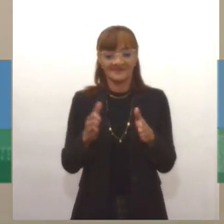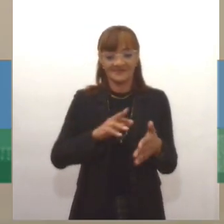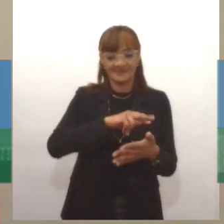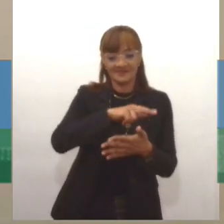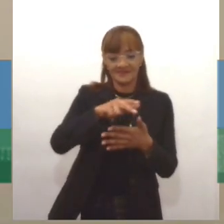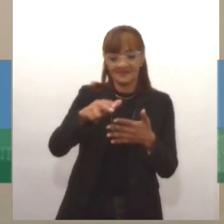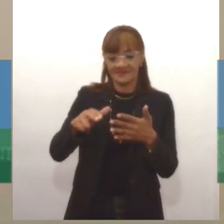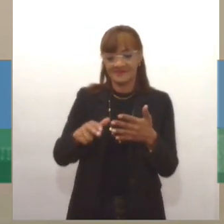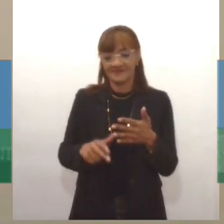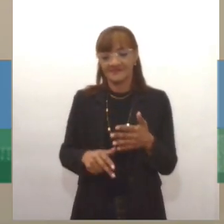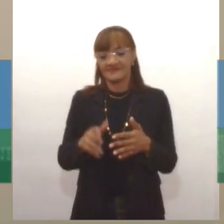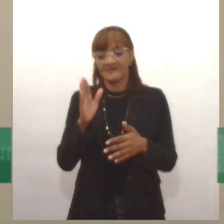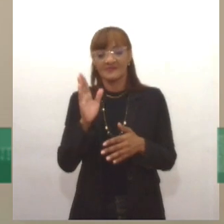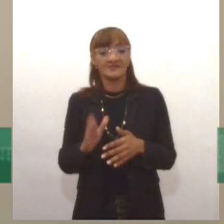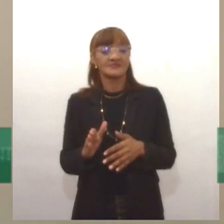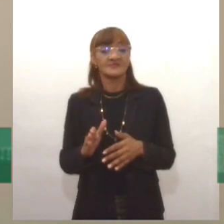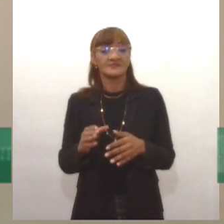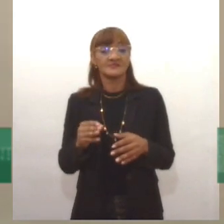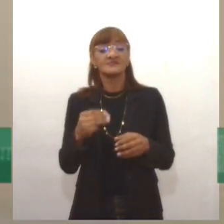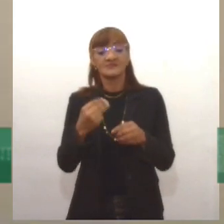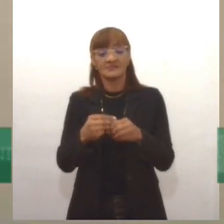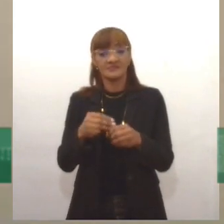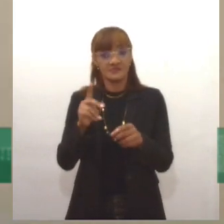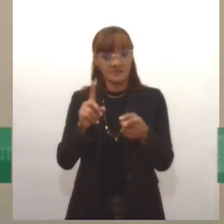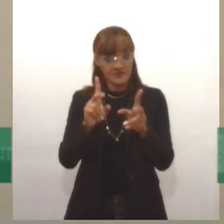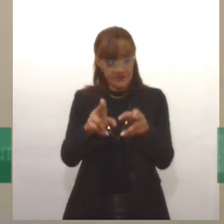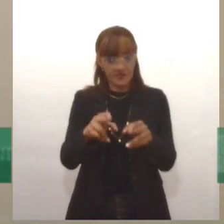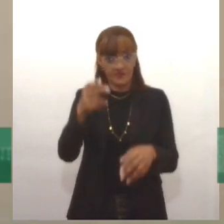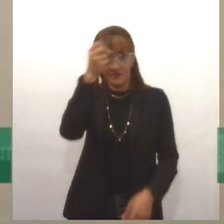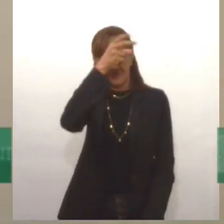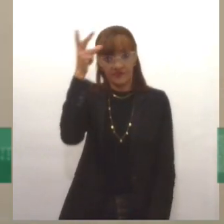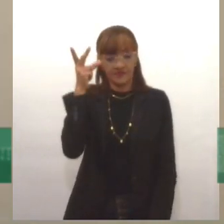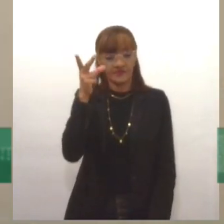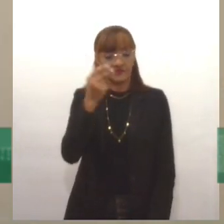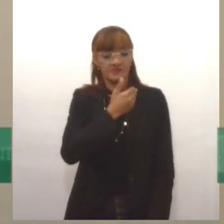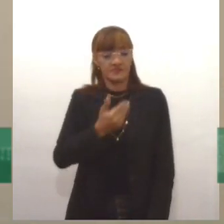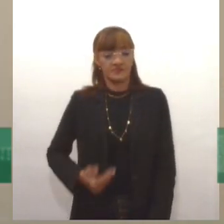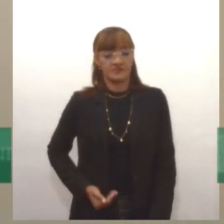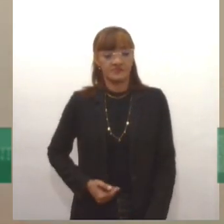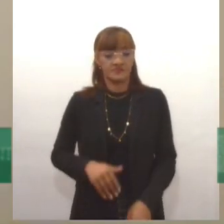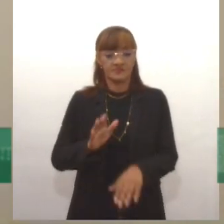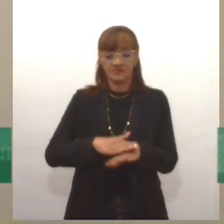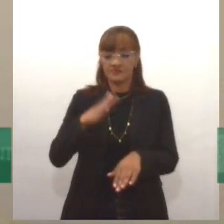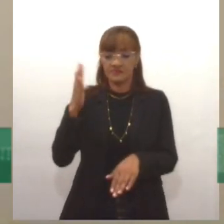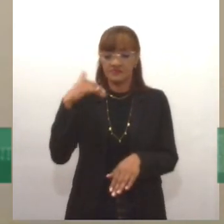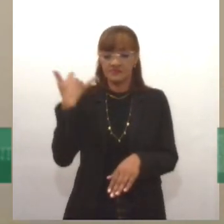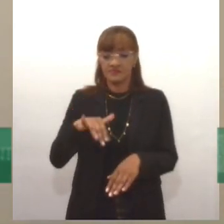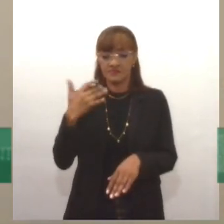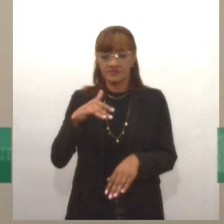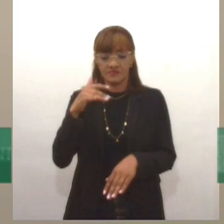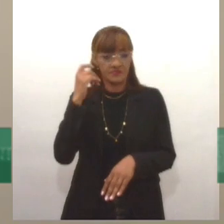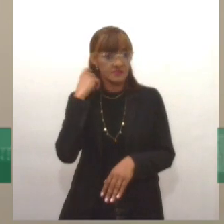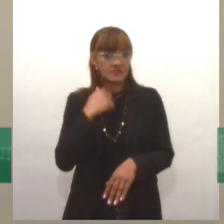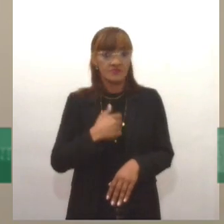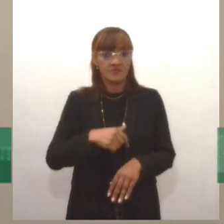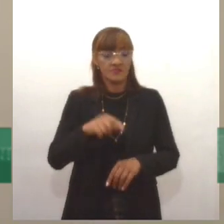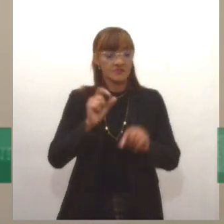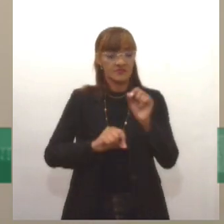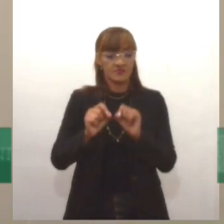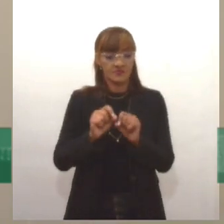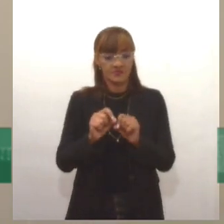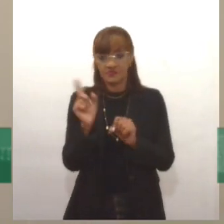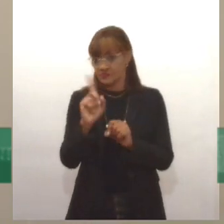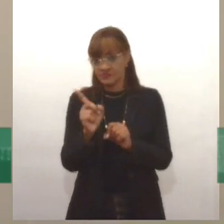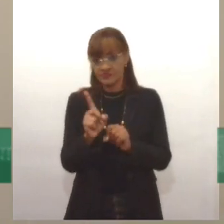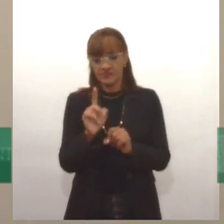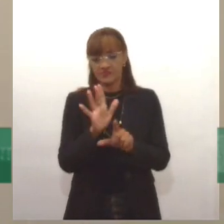os municípios, também para os estados, mas mais grave para os municípios, não por culpa da aplicação da lei, mas